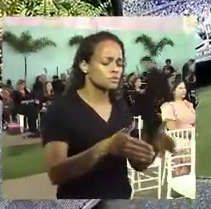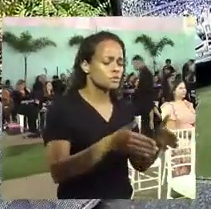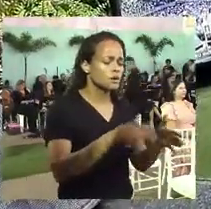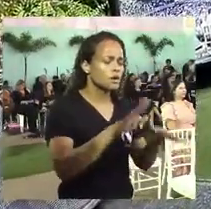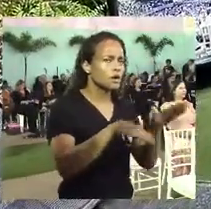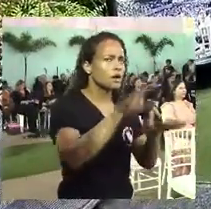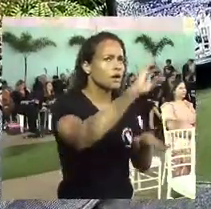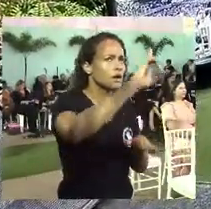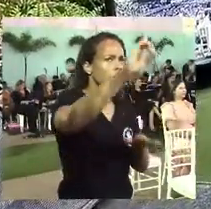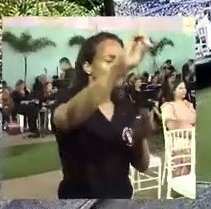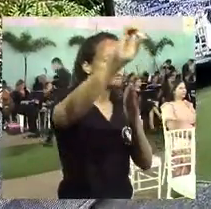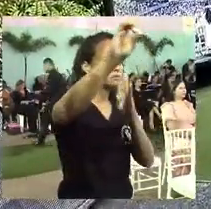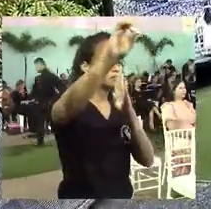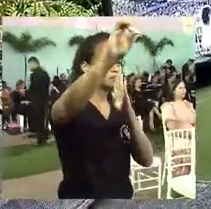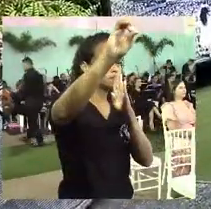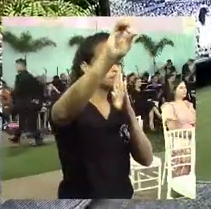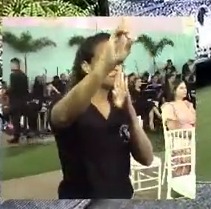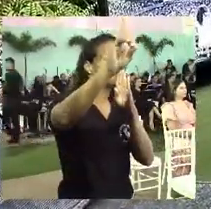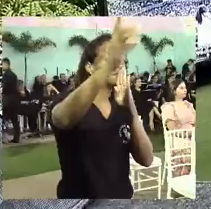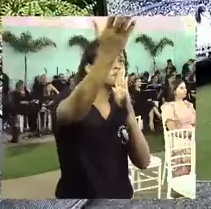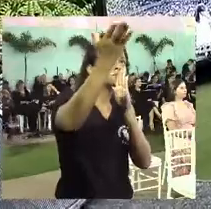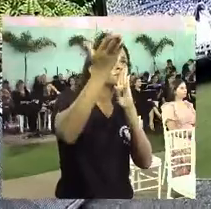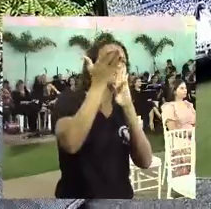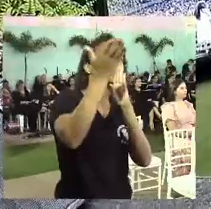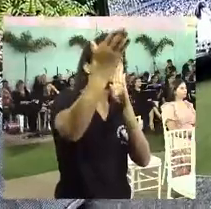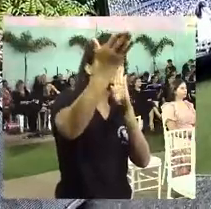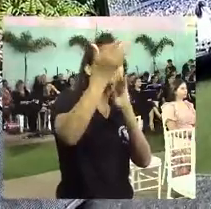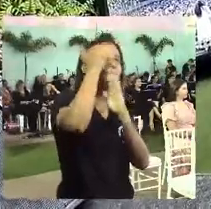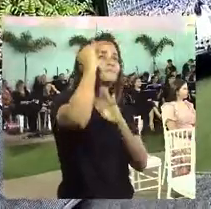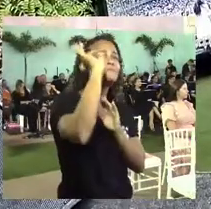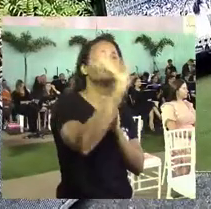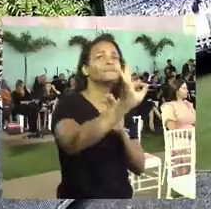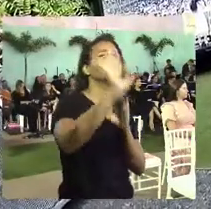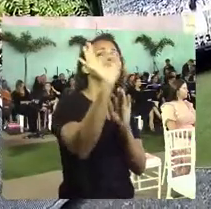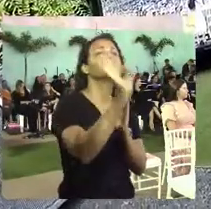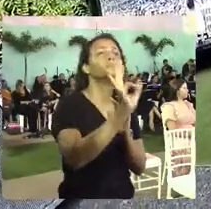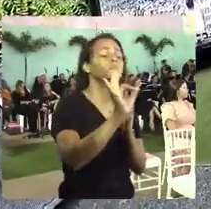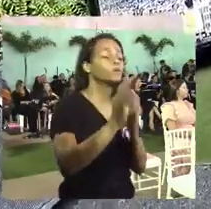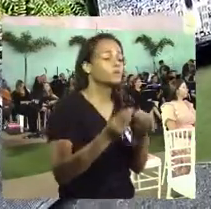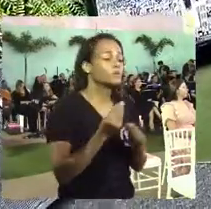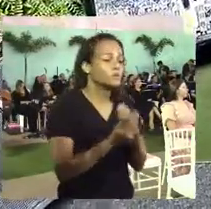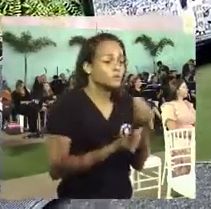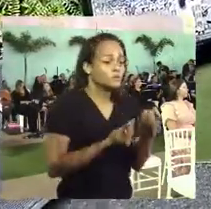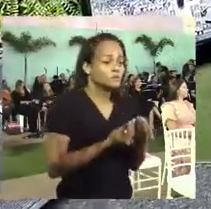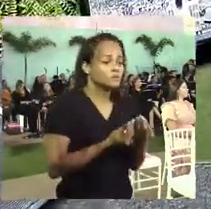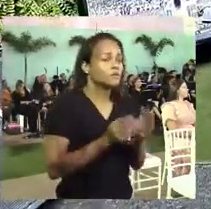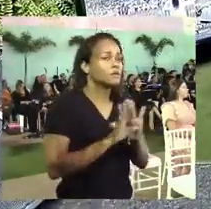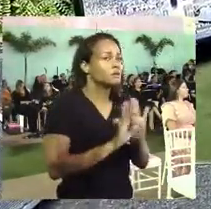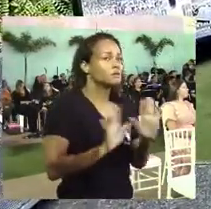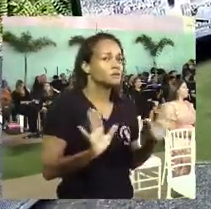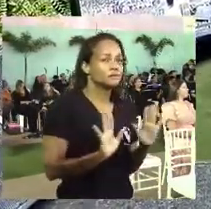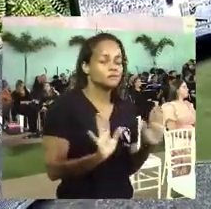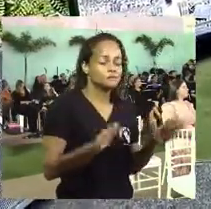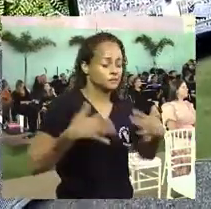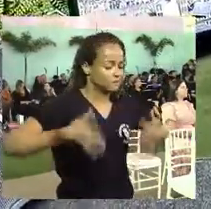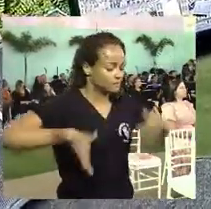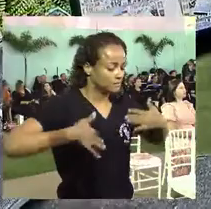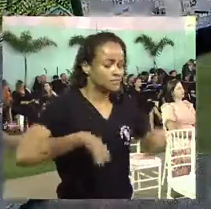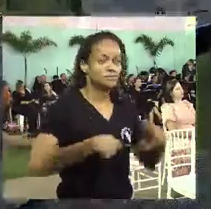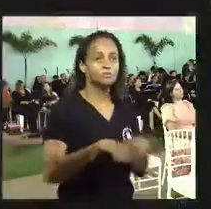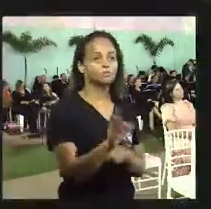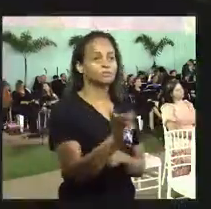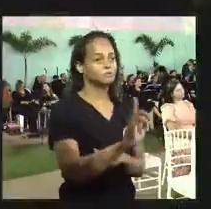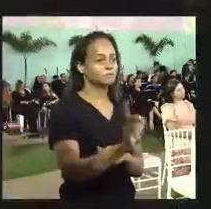silêncio me alcançar e decidir estelar para provar